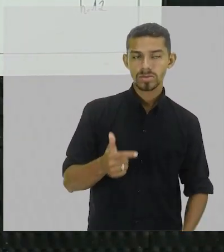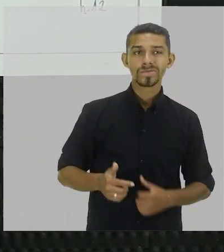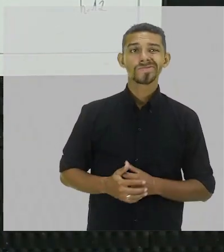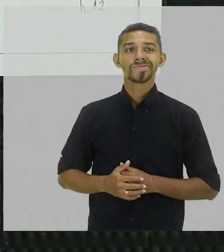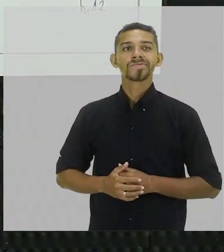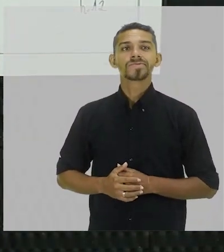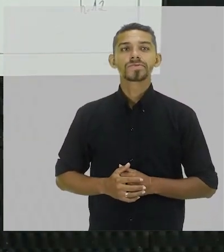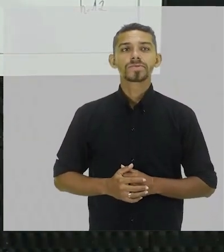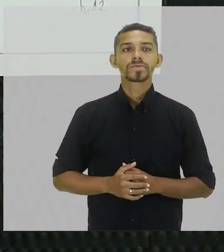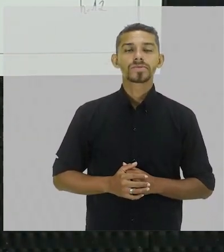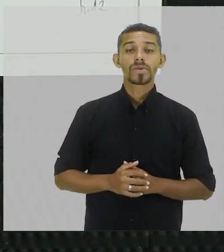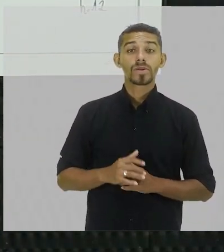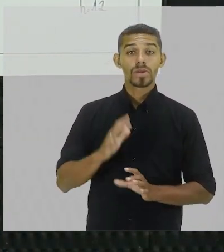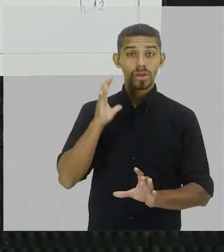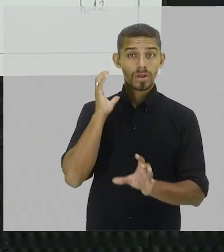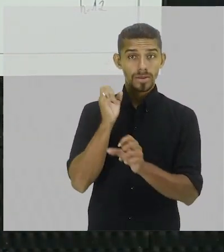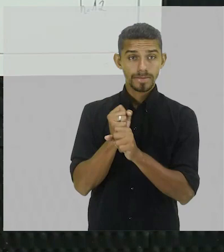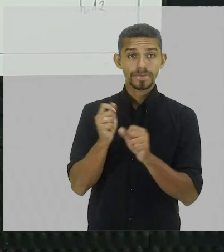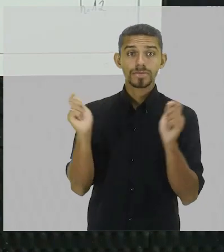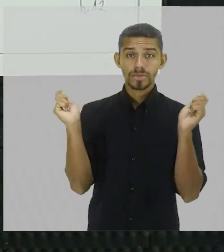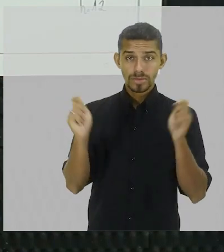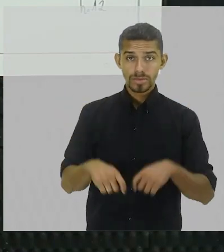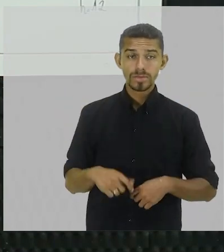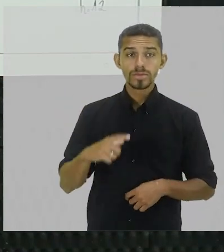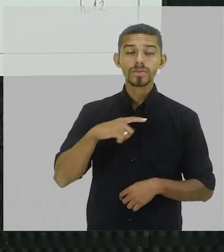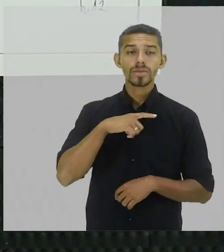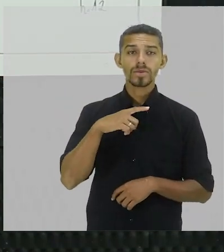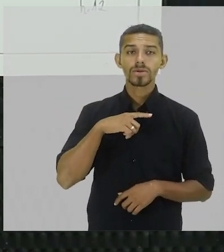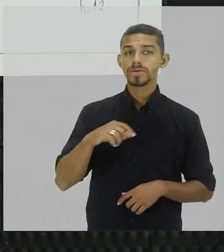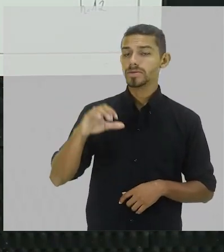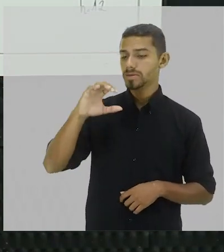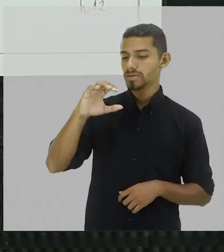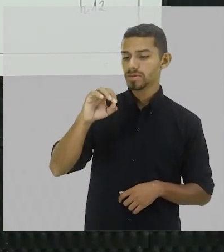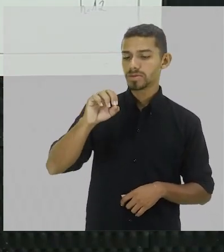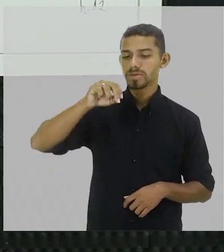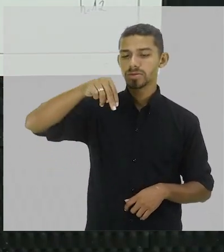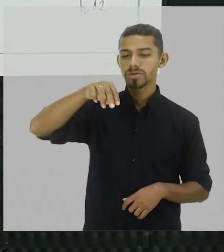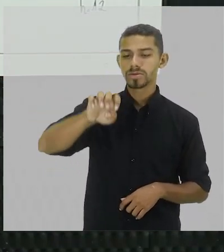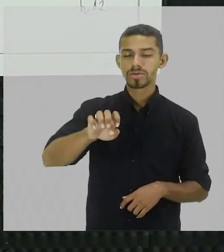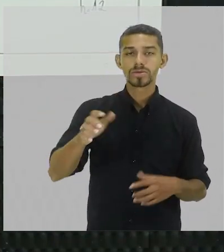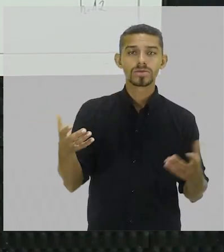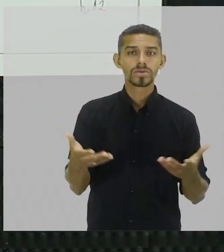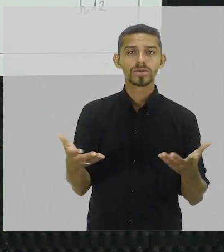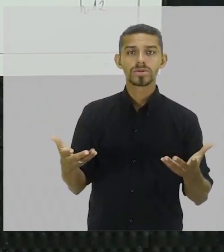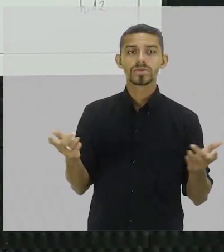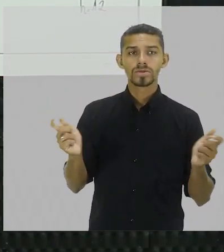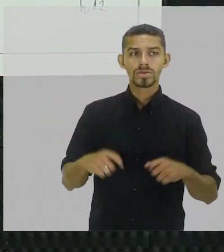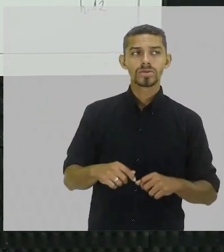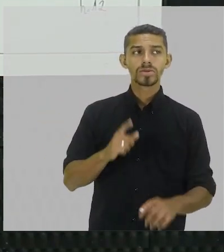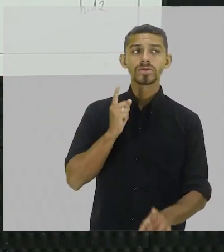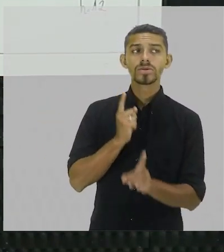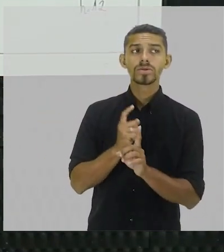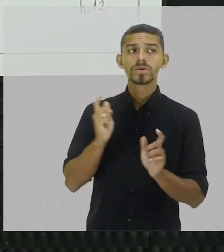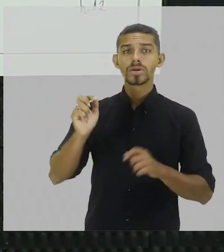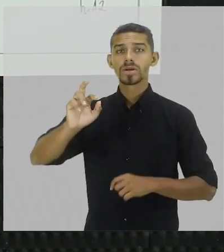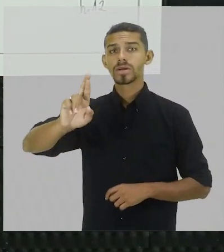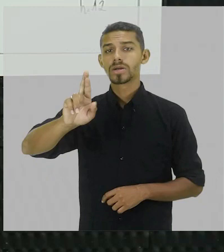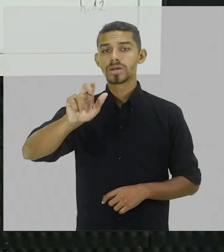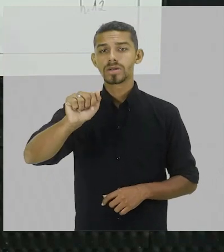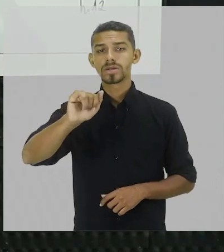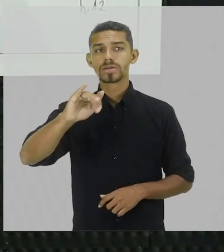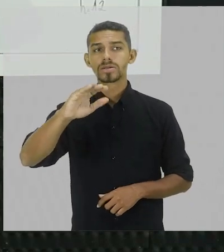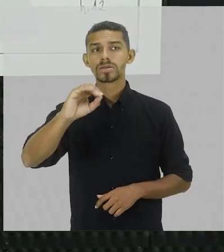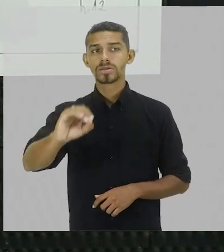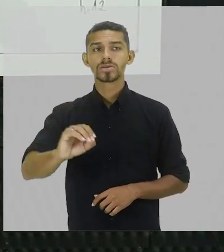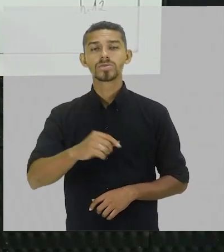por exemplo, aqui o volume do cone. Olha, vamos calcular agora o seguinte, eu preciso do raio. Turma, aí eu tenho